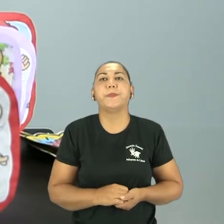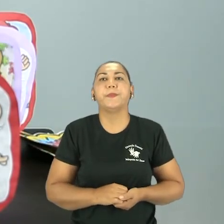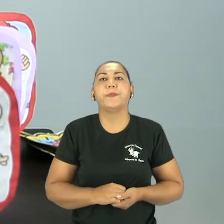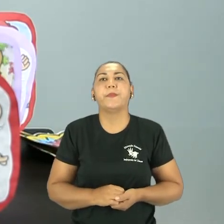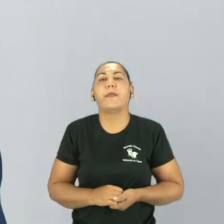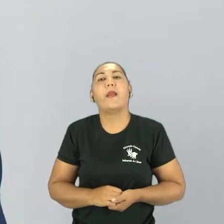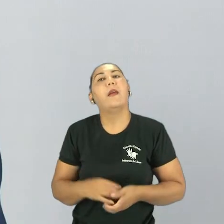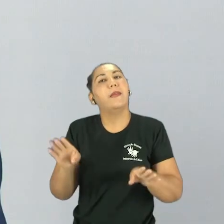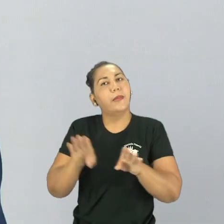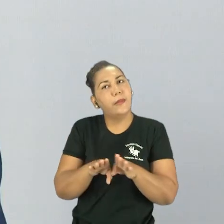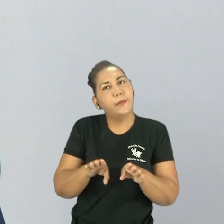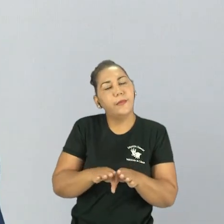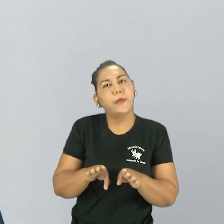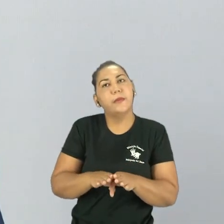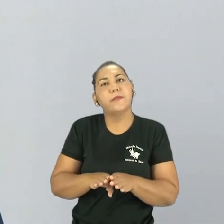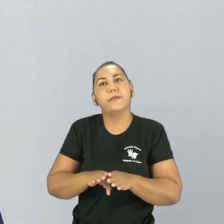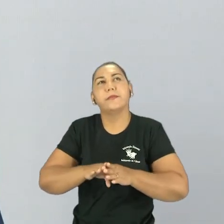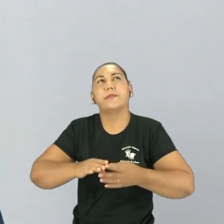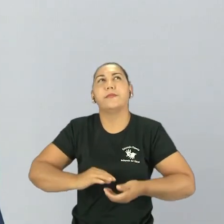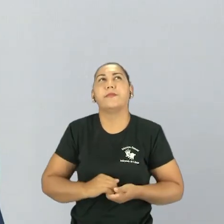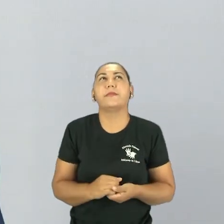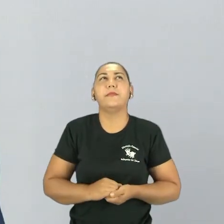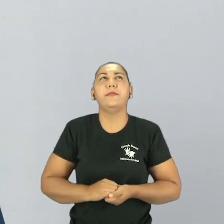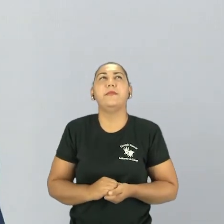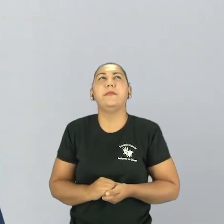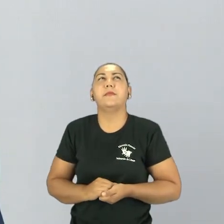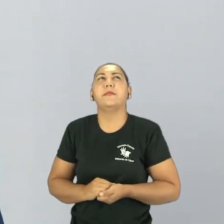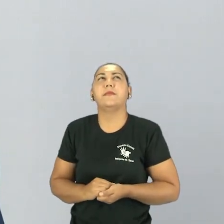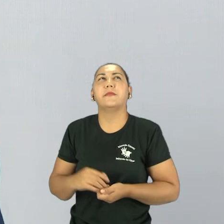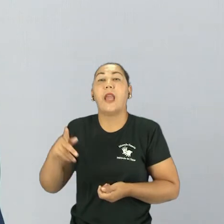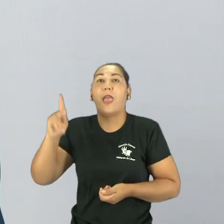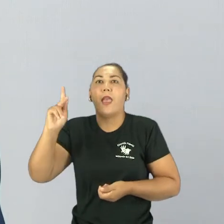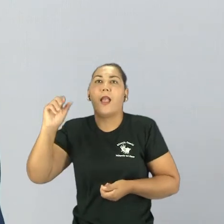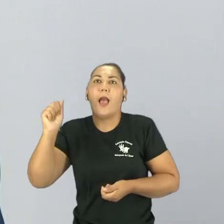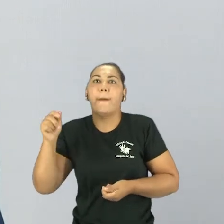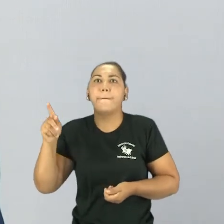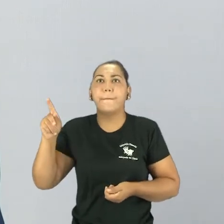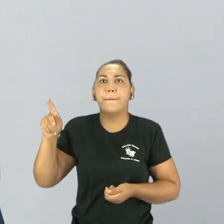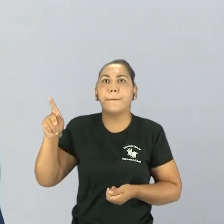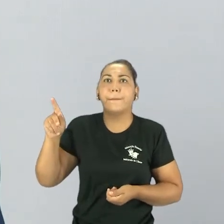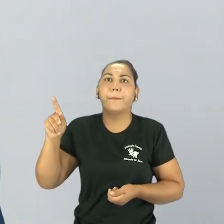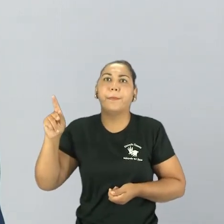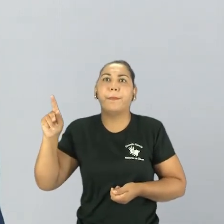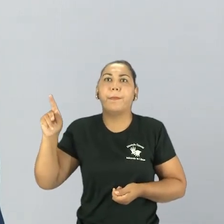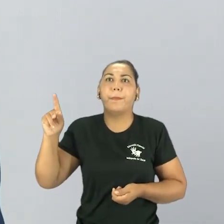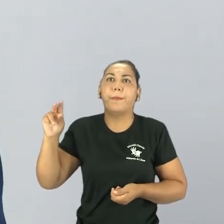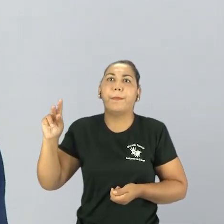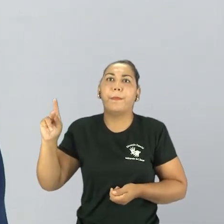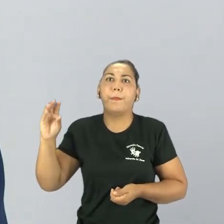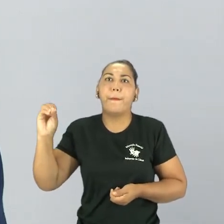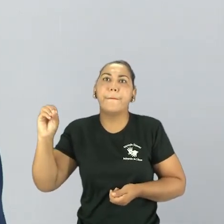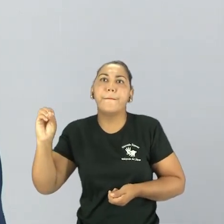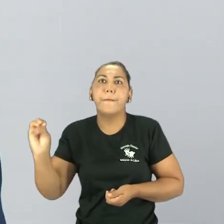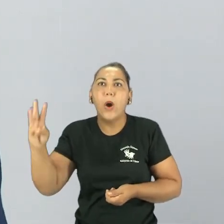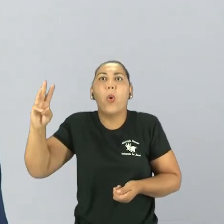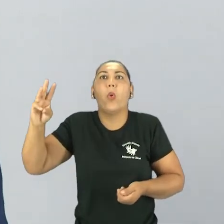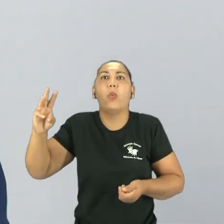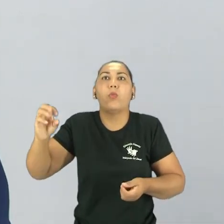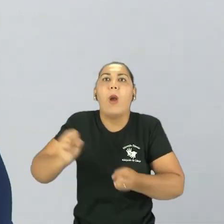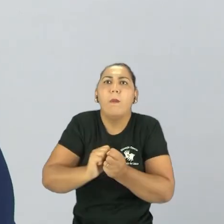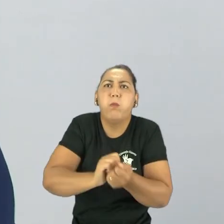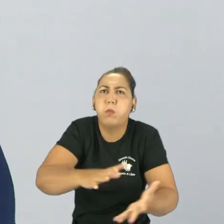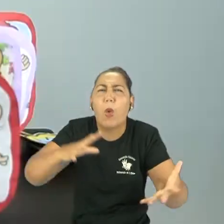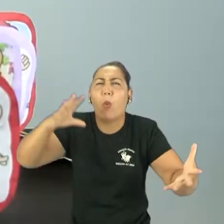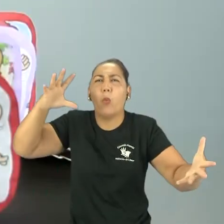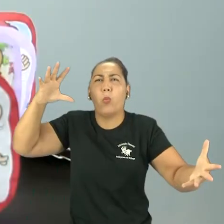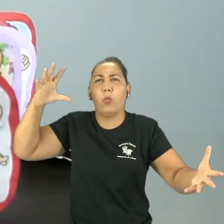Nós temos esse aqui, ó. Capum! Quando algo explode, né? Aí a gente vê isso aqui.